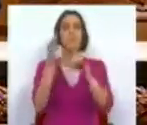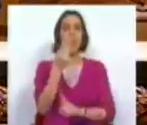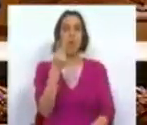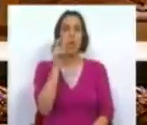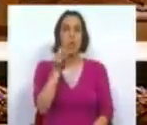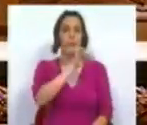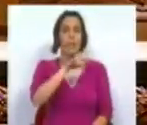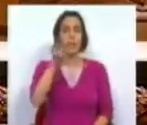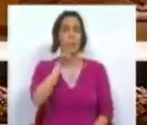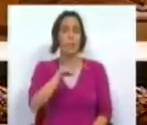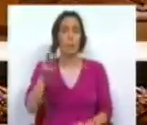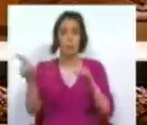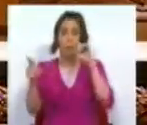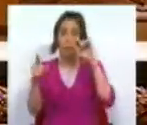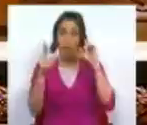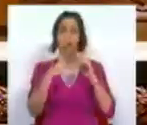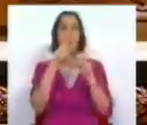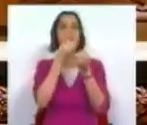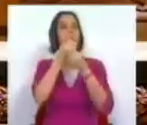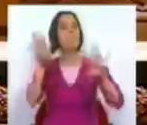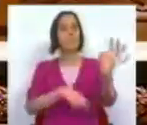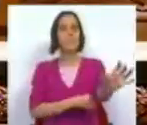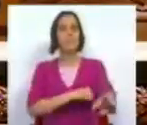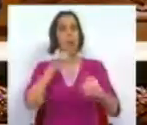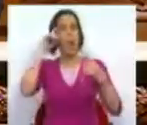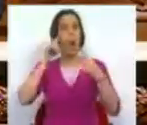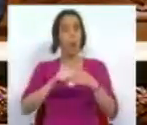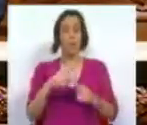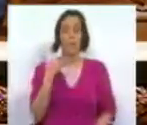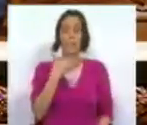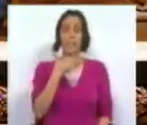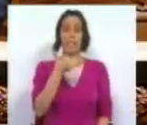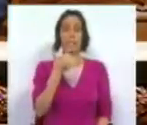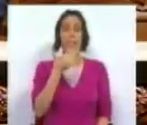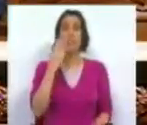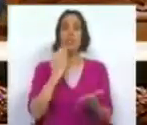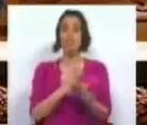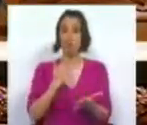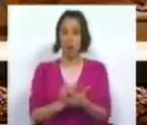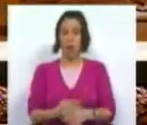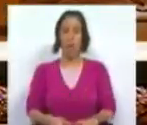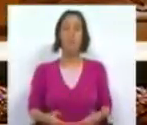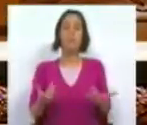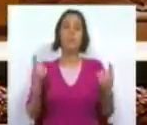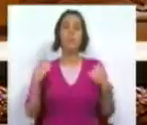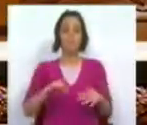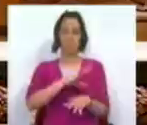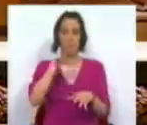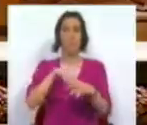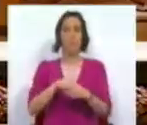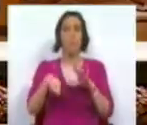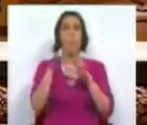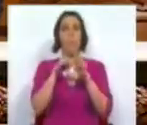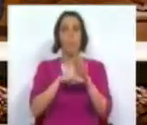para 2.500 milhões de euros e desapareciam do objetivo 127 escolas, ficando abrangidas